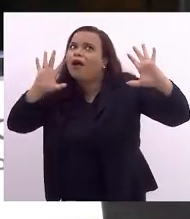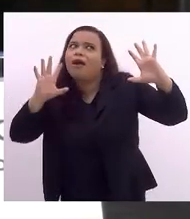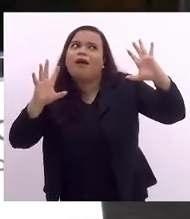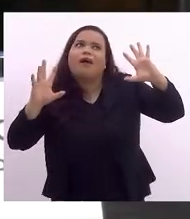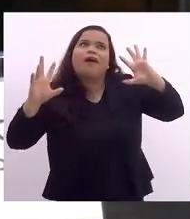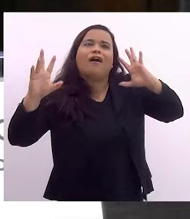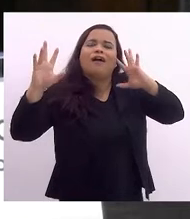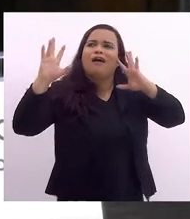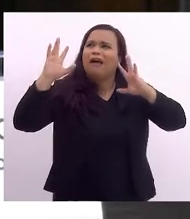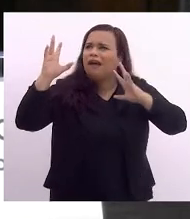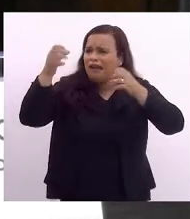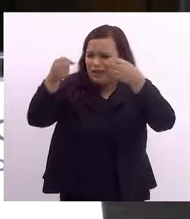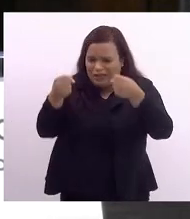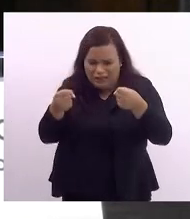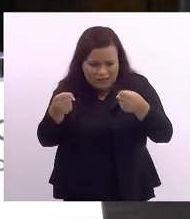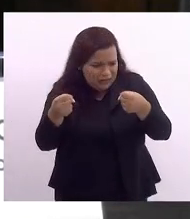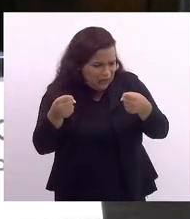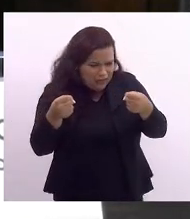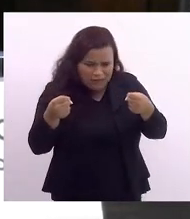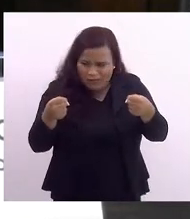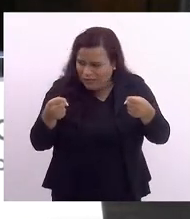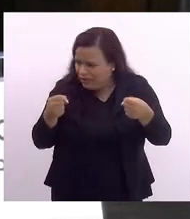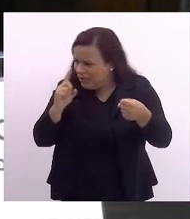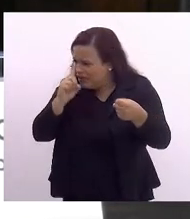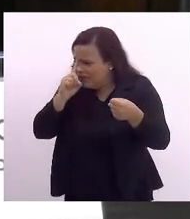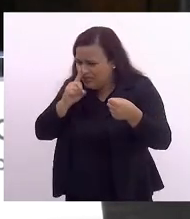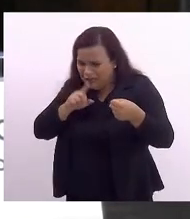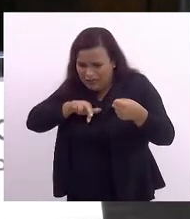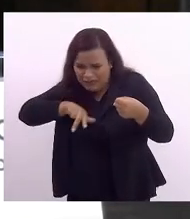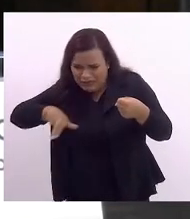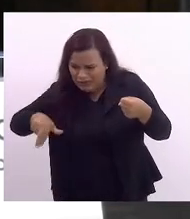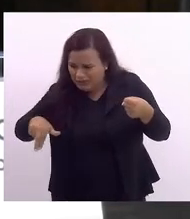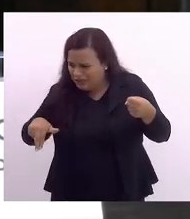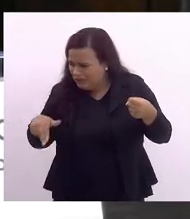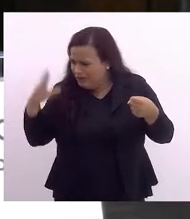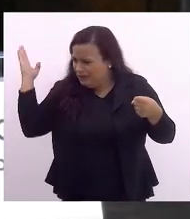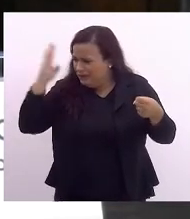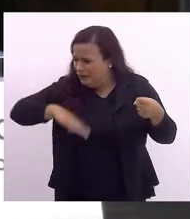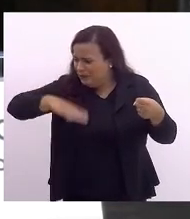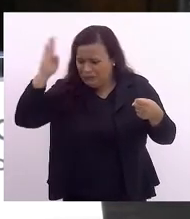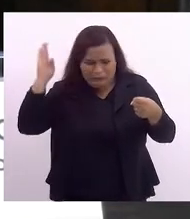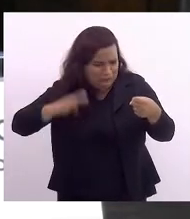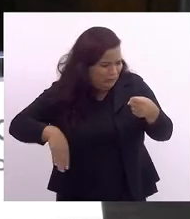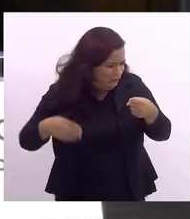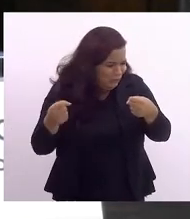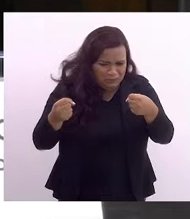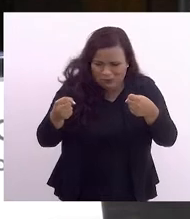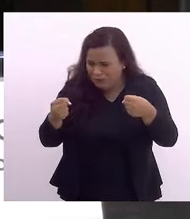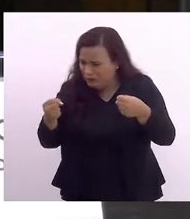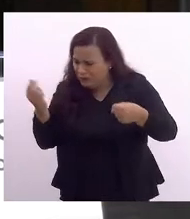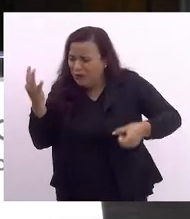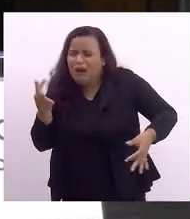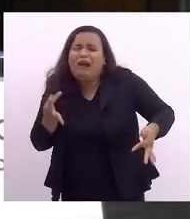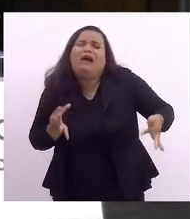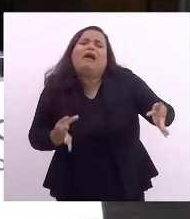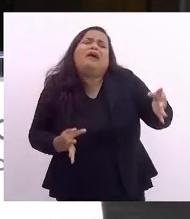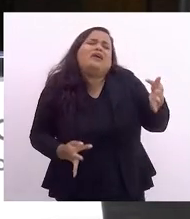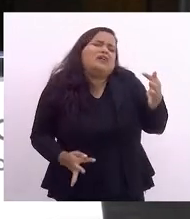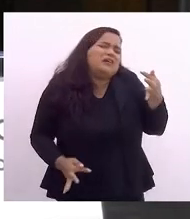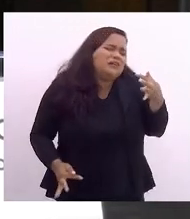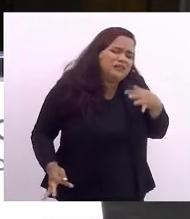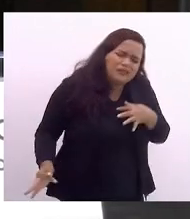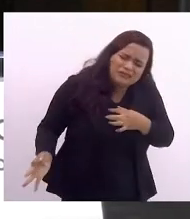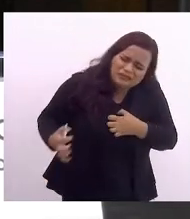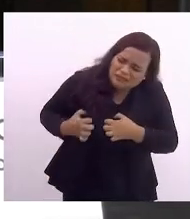daquela cela insalubre, lugar fétido, cheio de mazelas, dores,